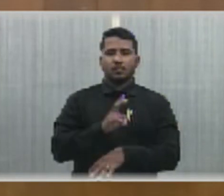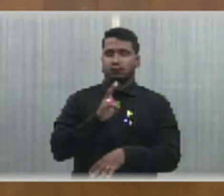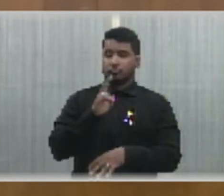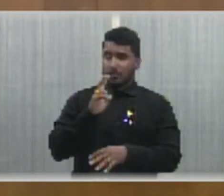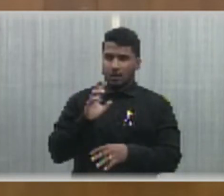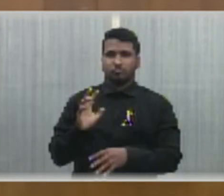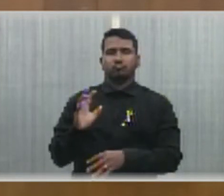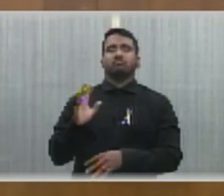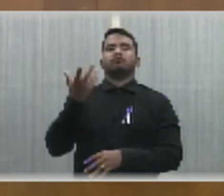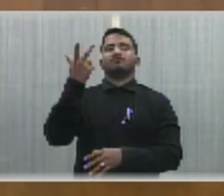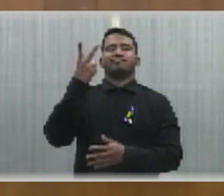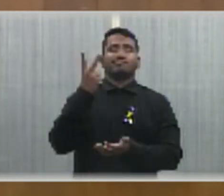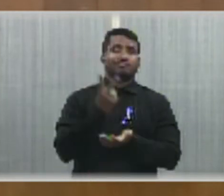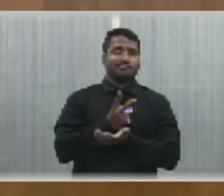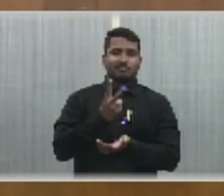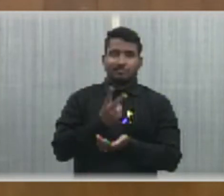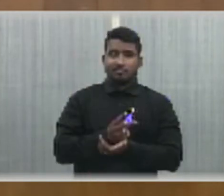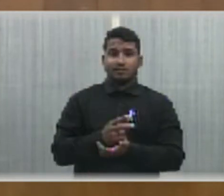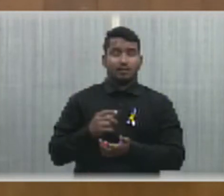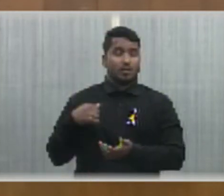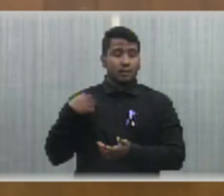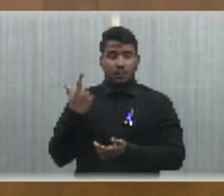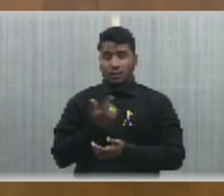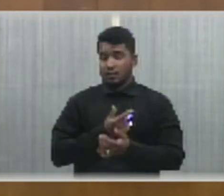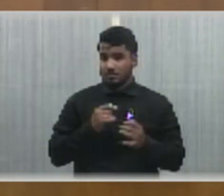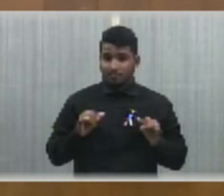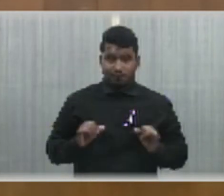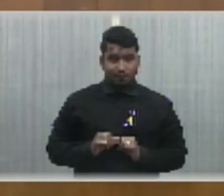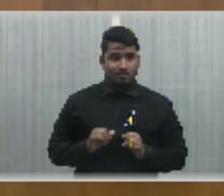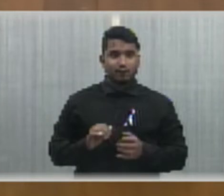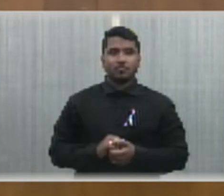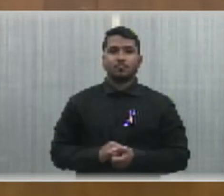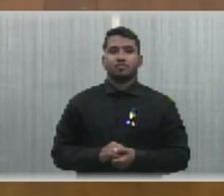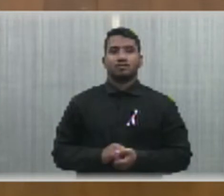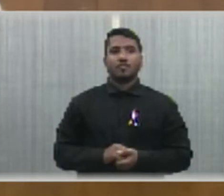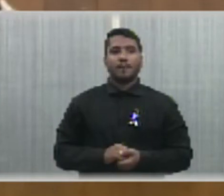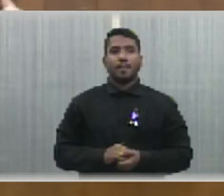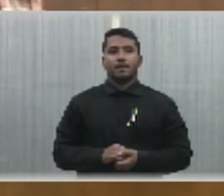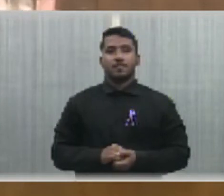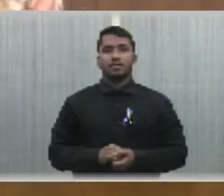acometido e sofrido constantemente.